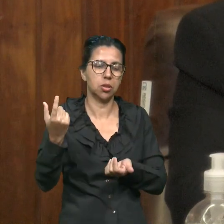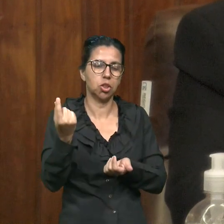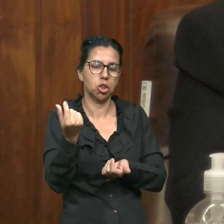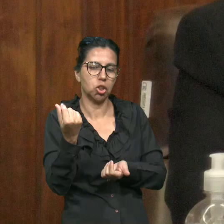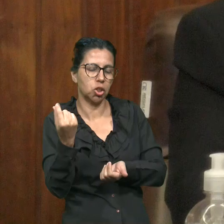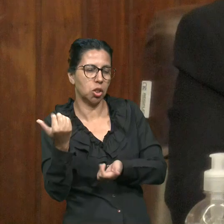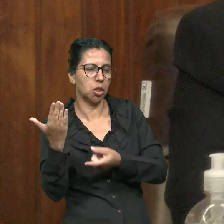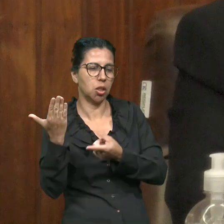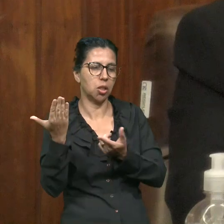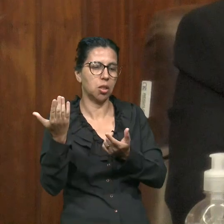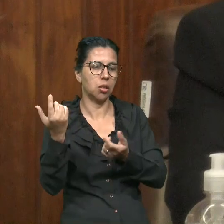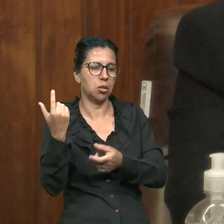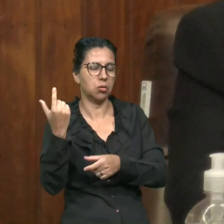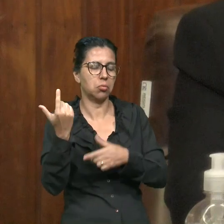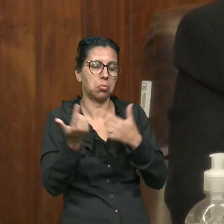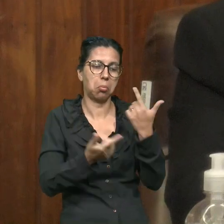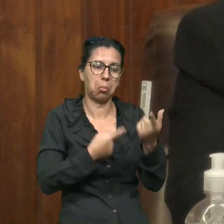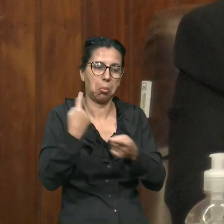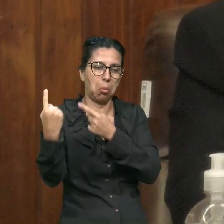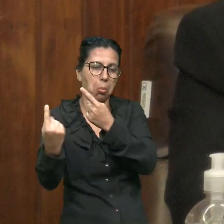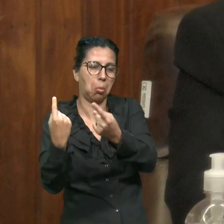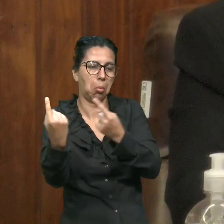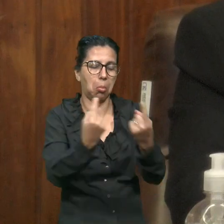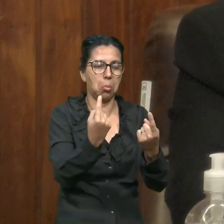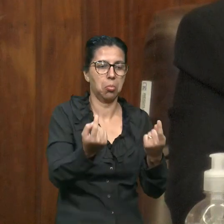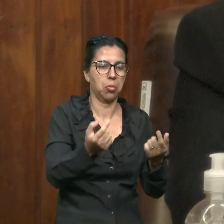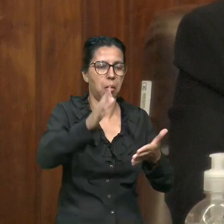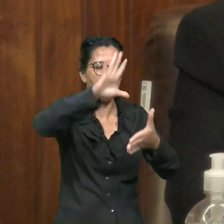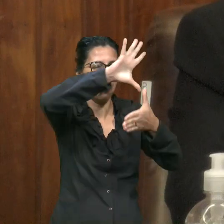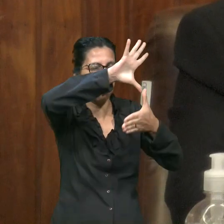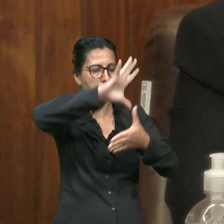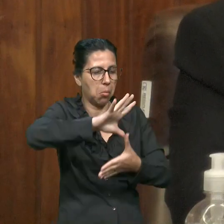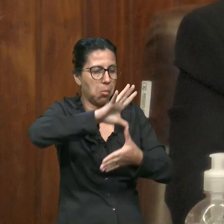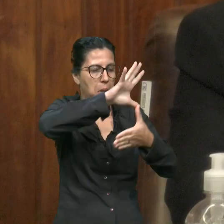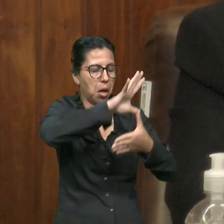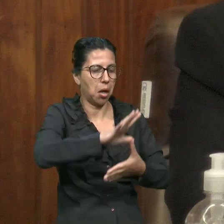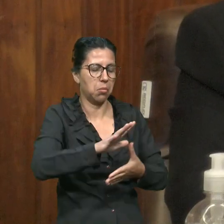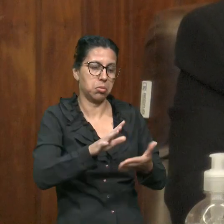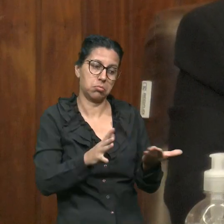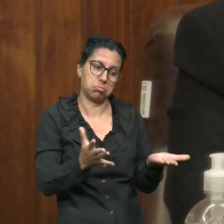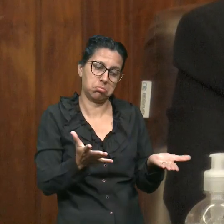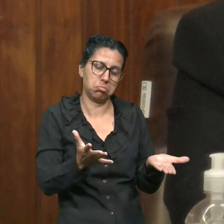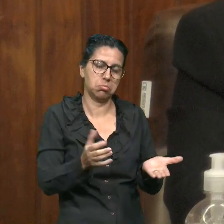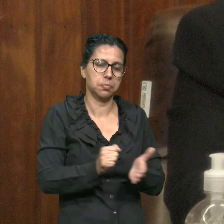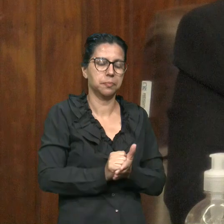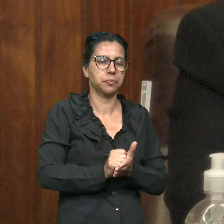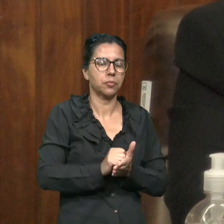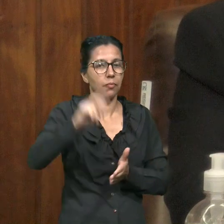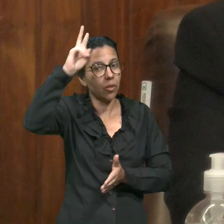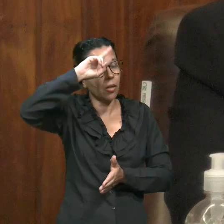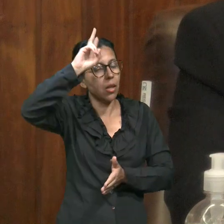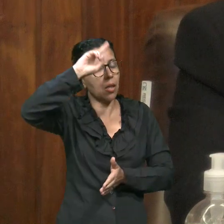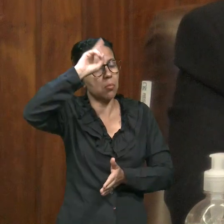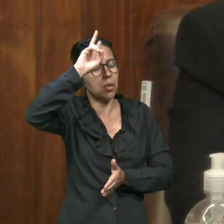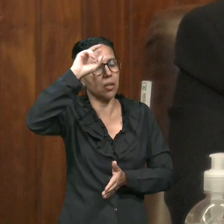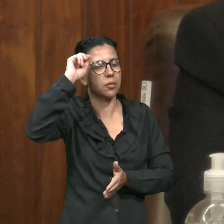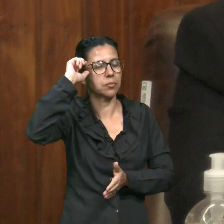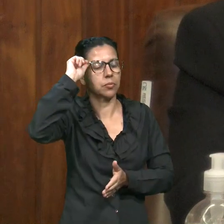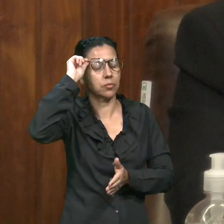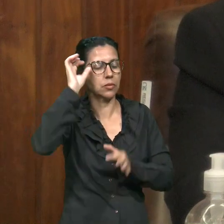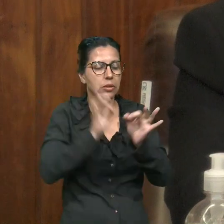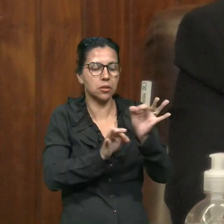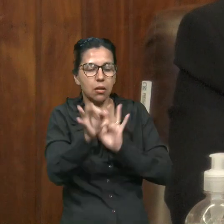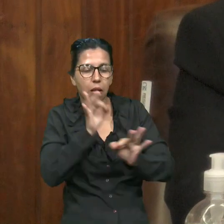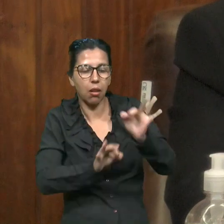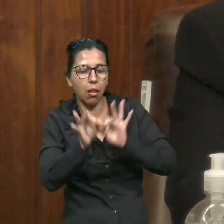as alterações realizadas nas plantas após o processo licitatório. Há de se lembrar de que quem elabora o projeto